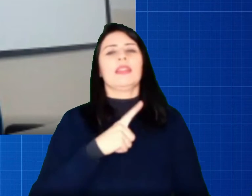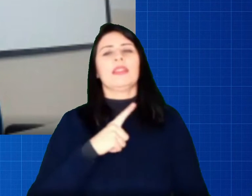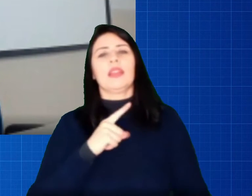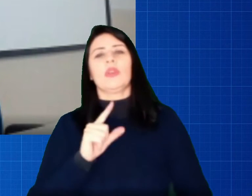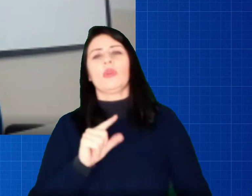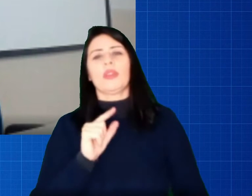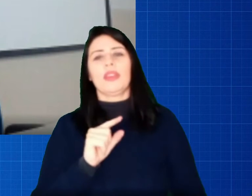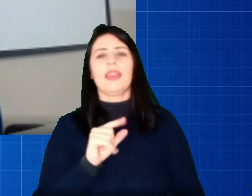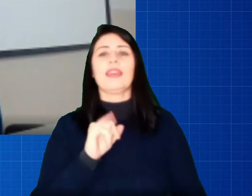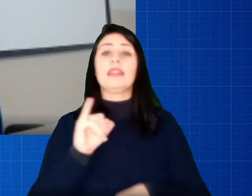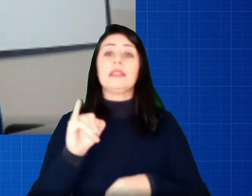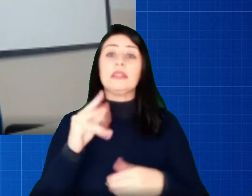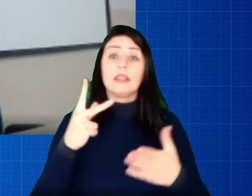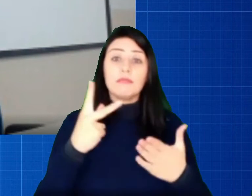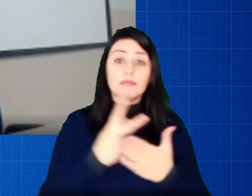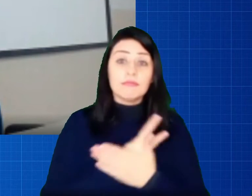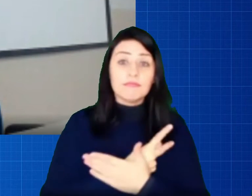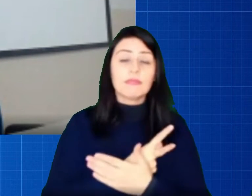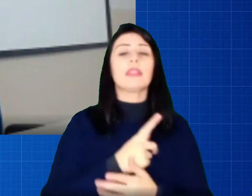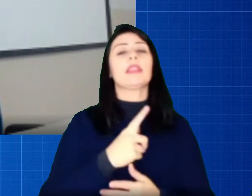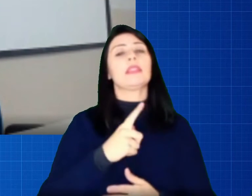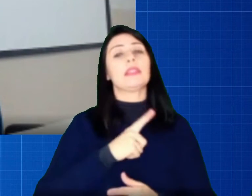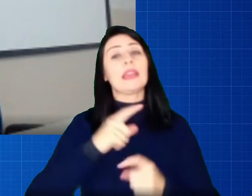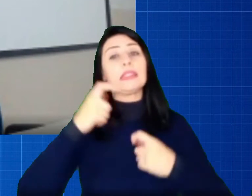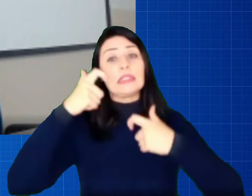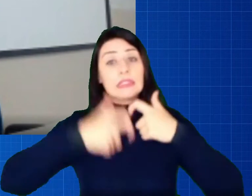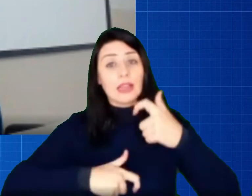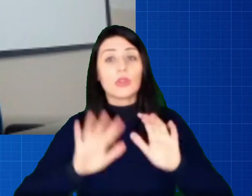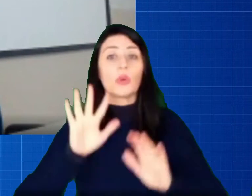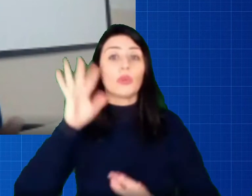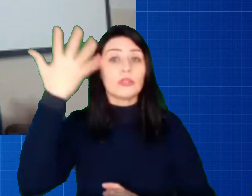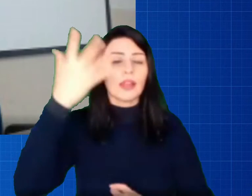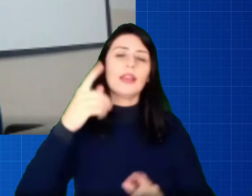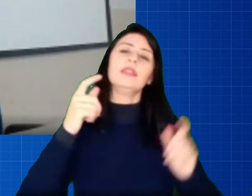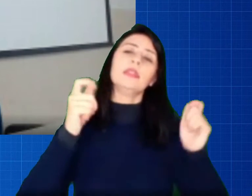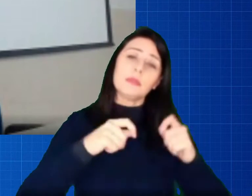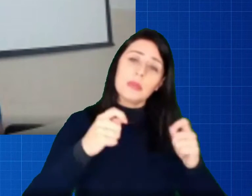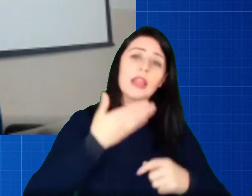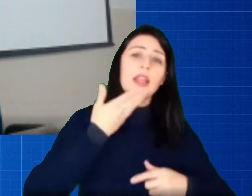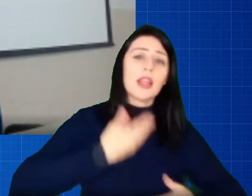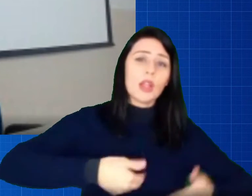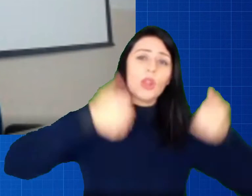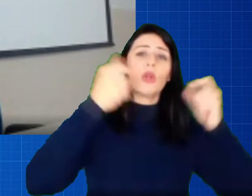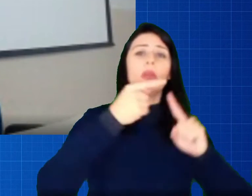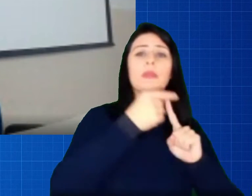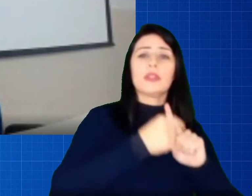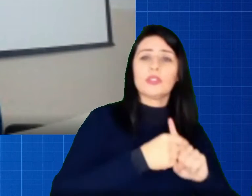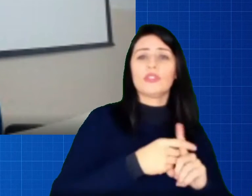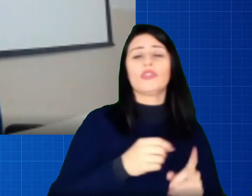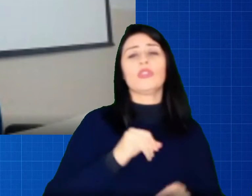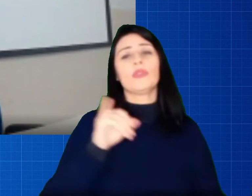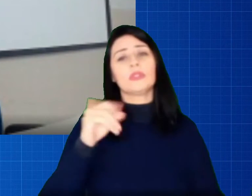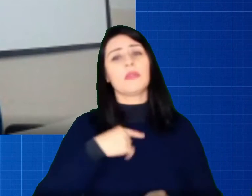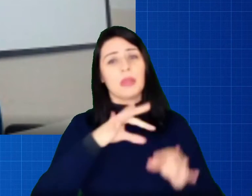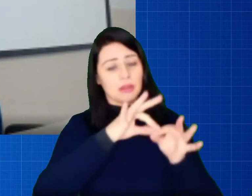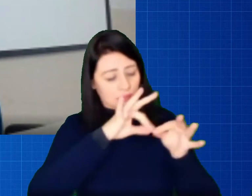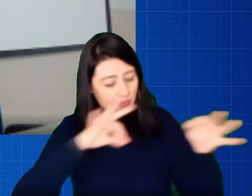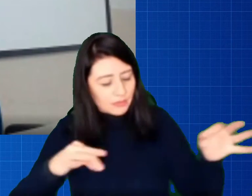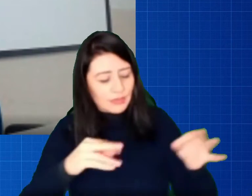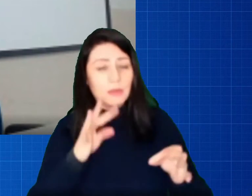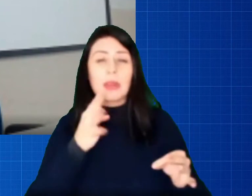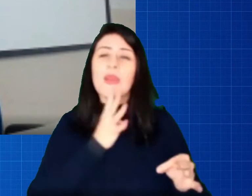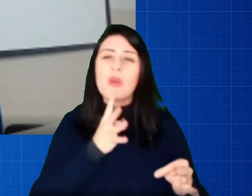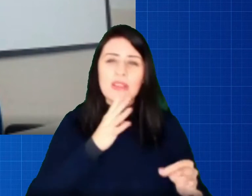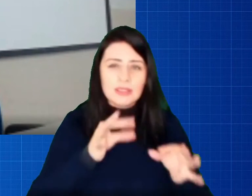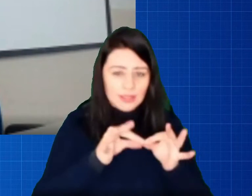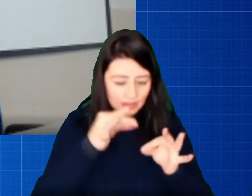mesmo, né? Então, assim, que ele tenha, se for para rolar, que role com preservativo. Se for para abrir,